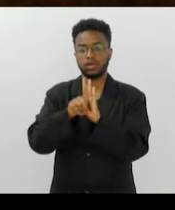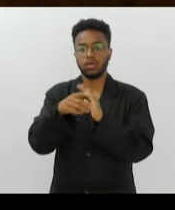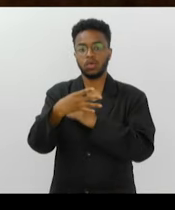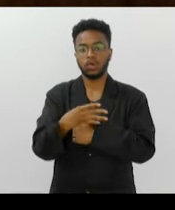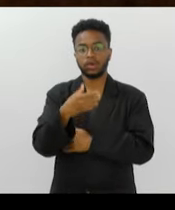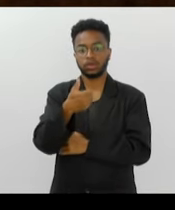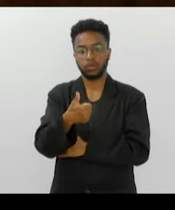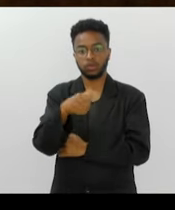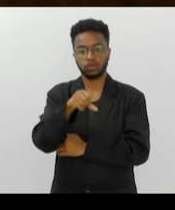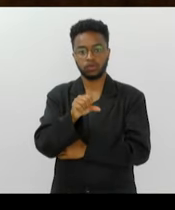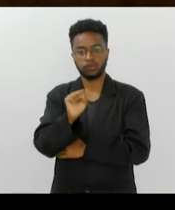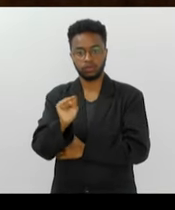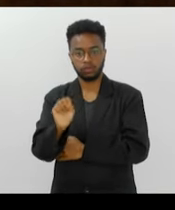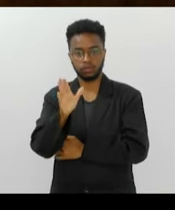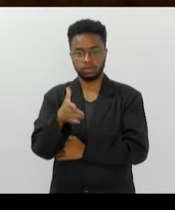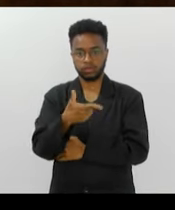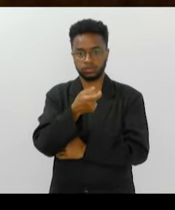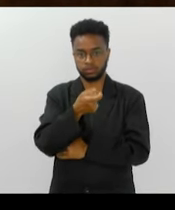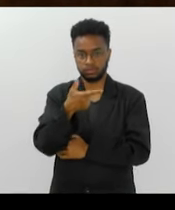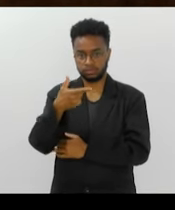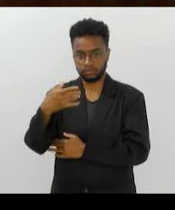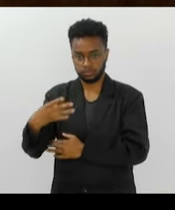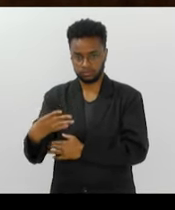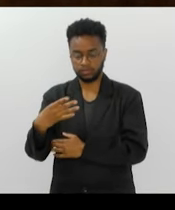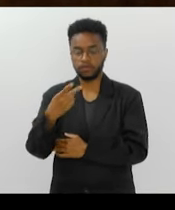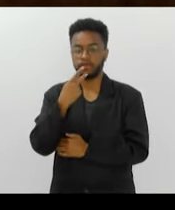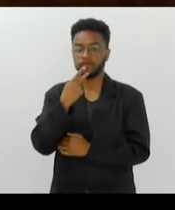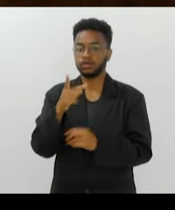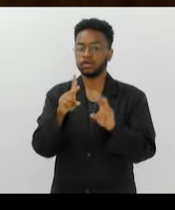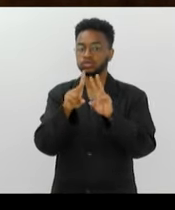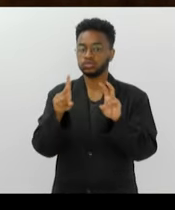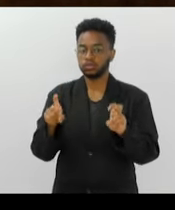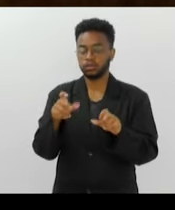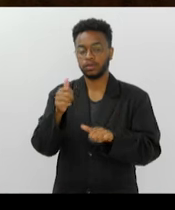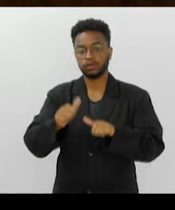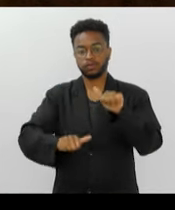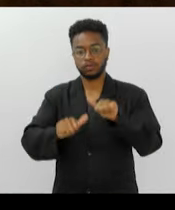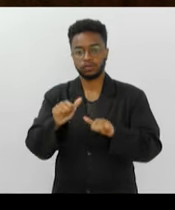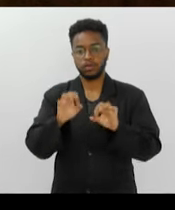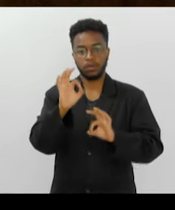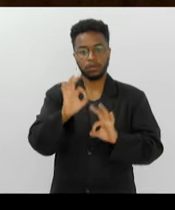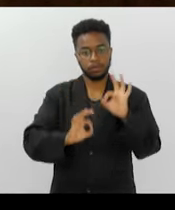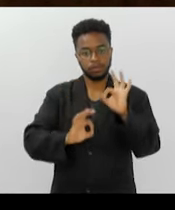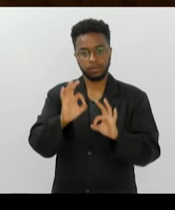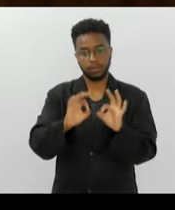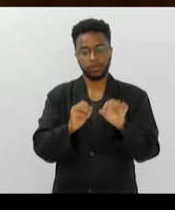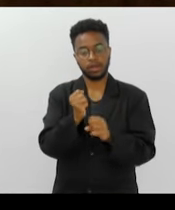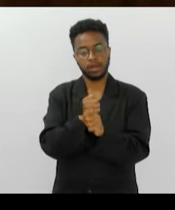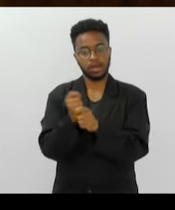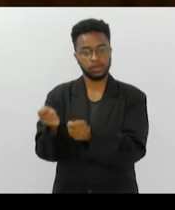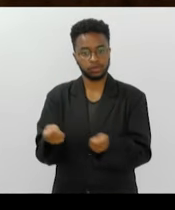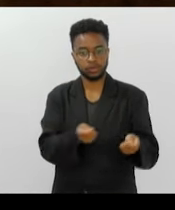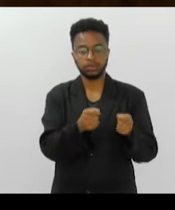4198 de 24 que dispõe sobre a revisão do plano plurianual e também o projeto de lei